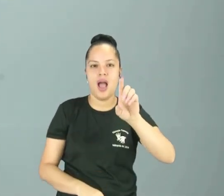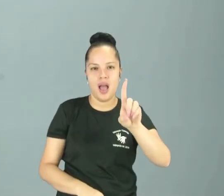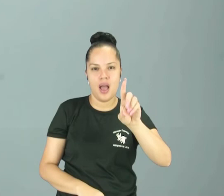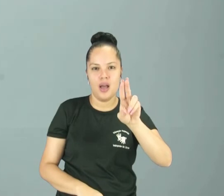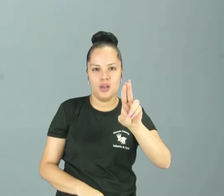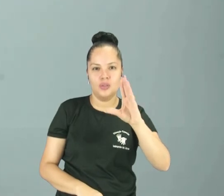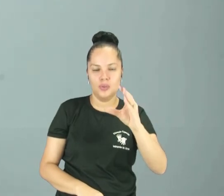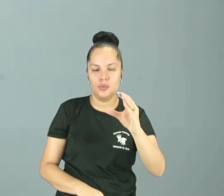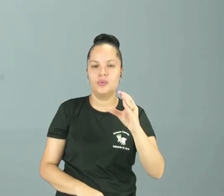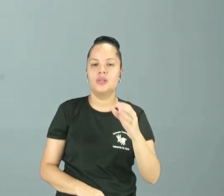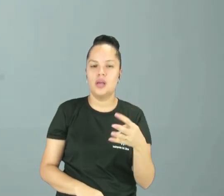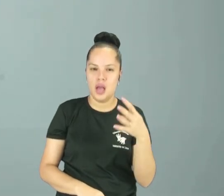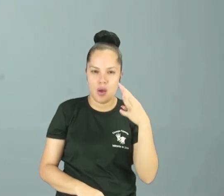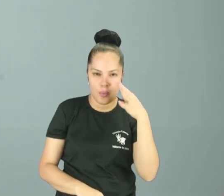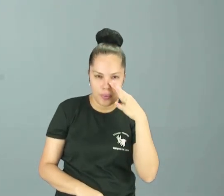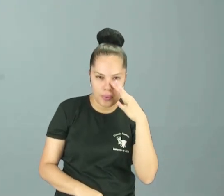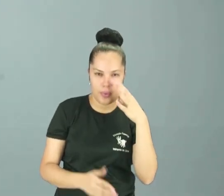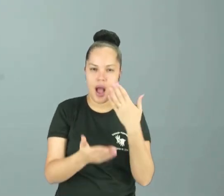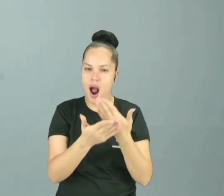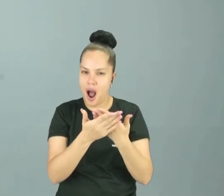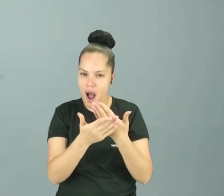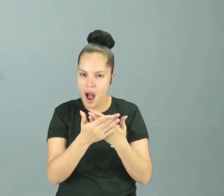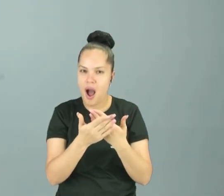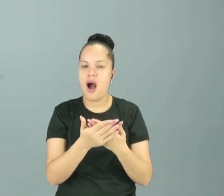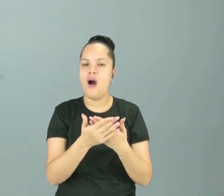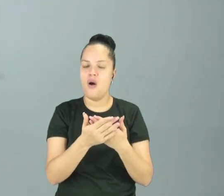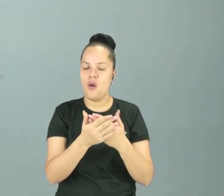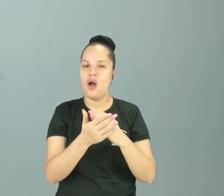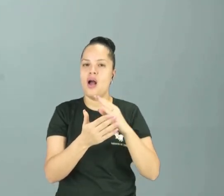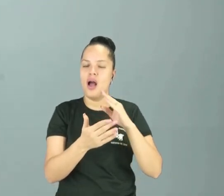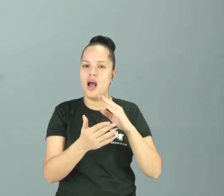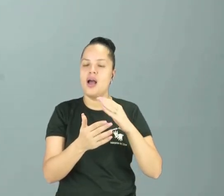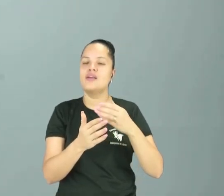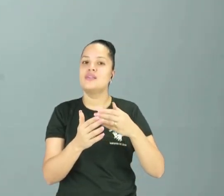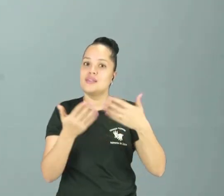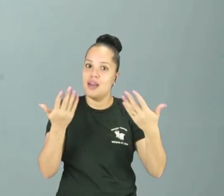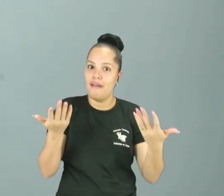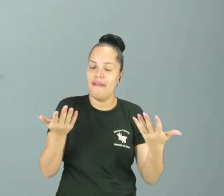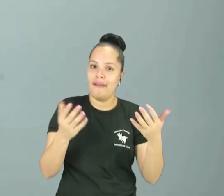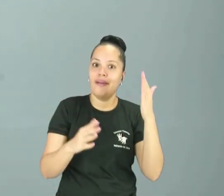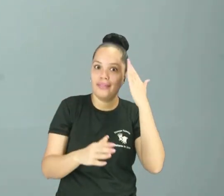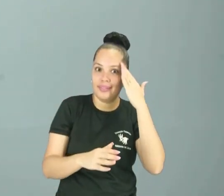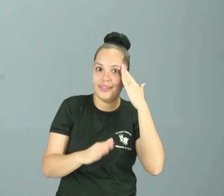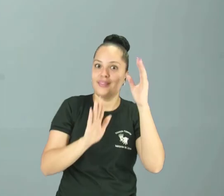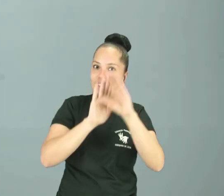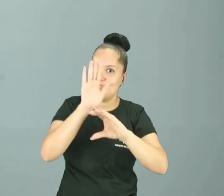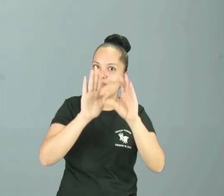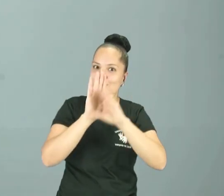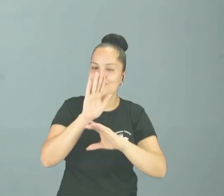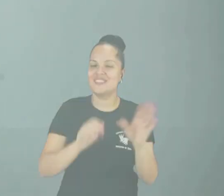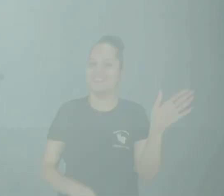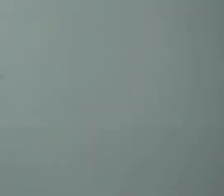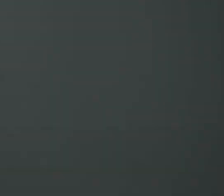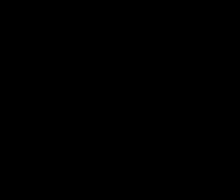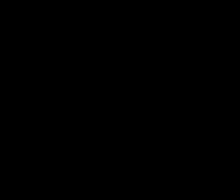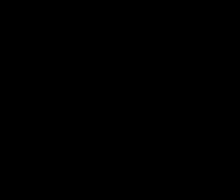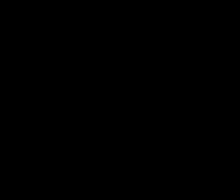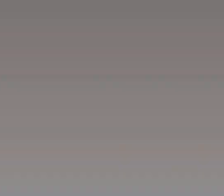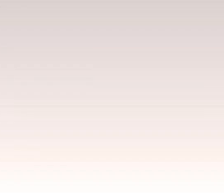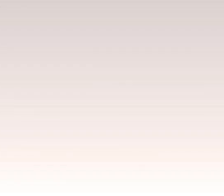Secretaria, assista essa aula e as anteriores para você entender melhor os conceitos que aqui foram trabalhados. Até a próxima!